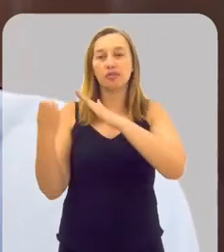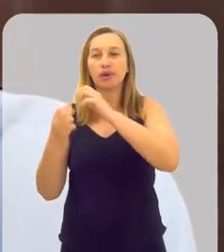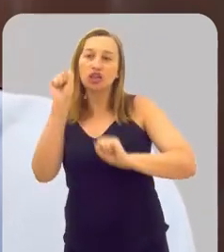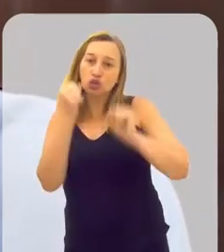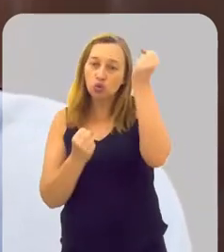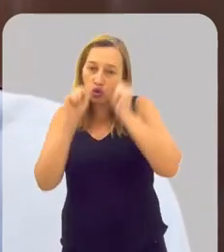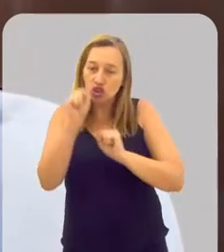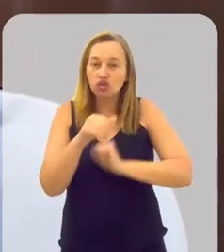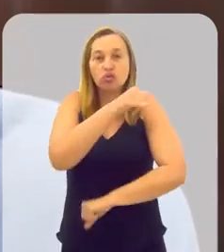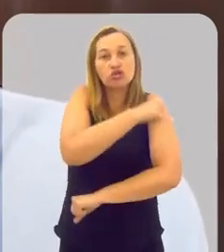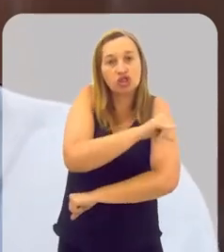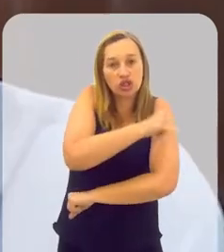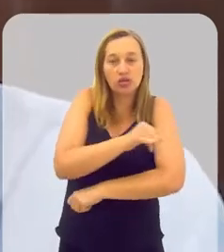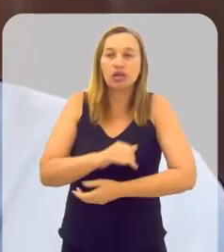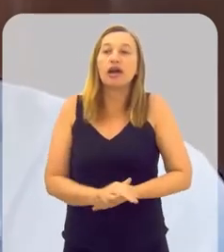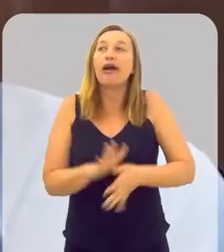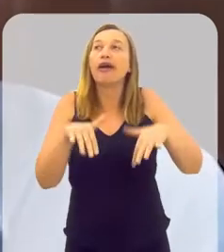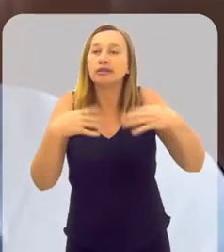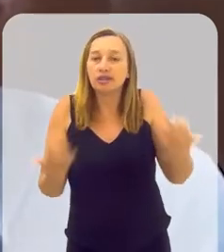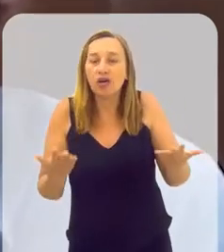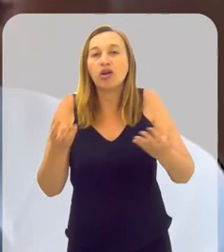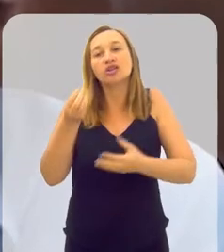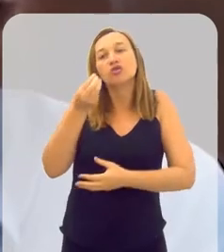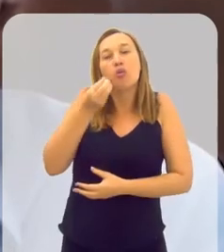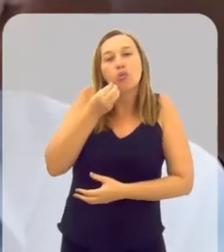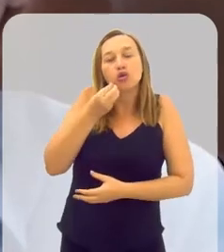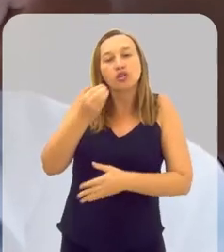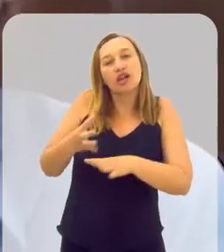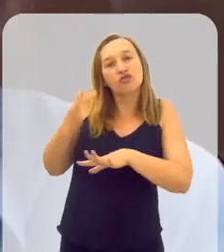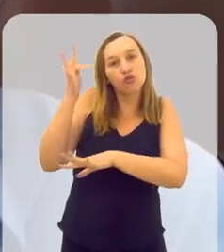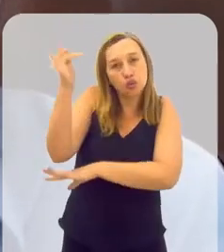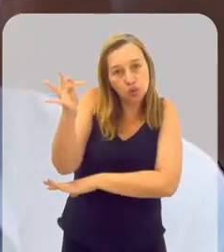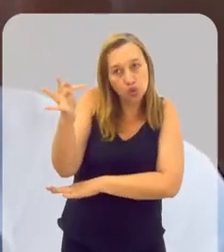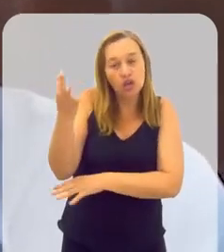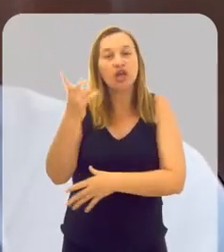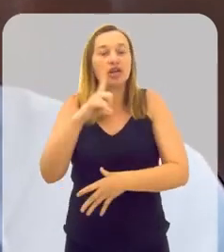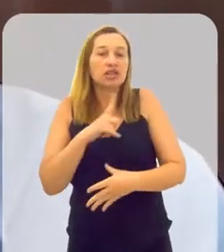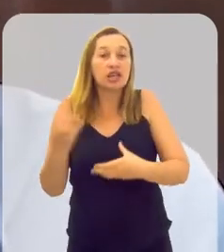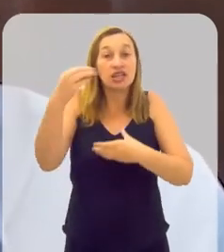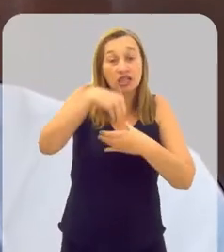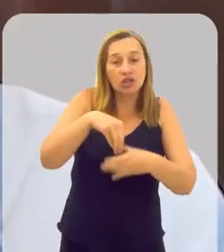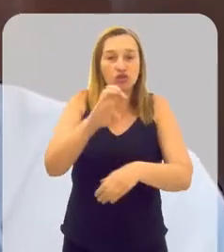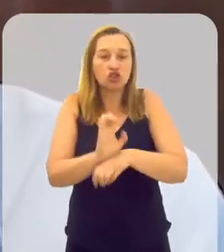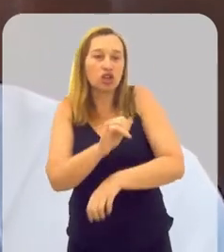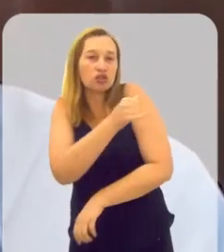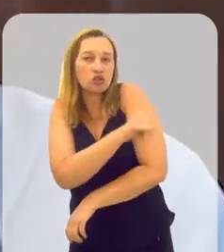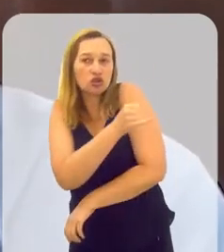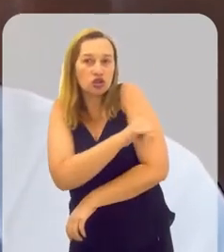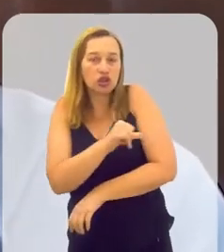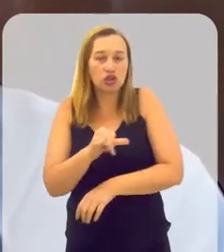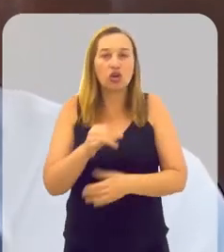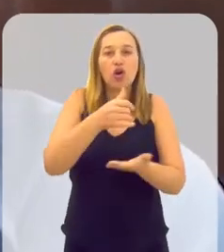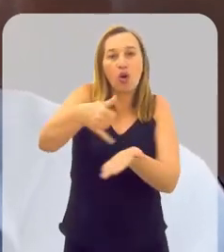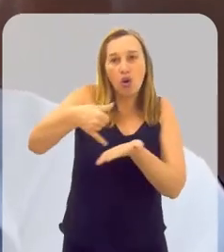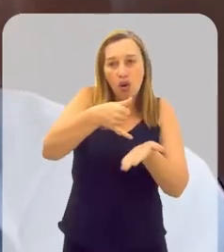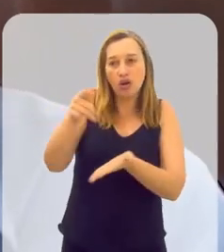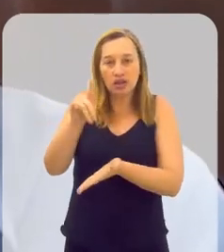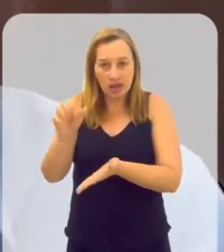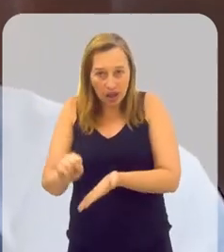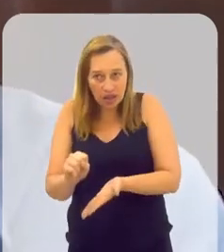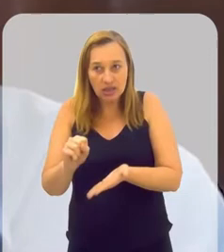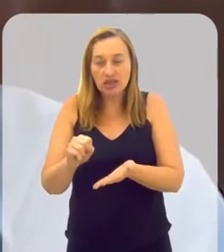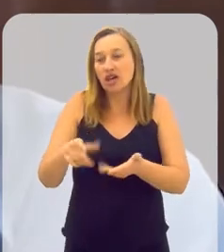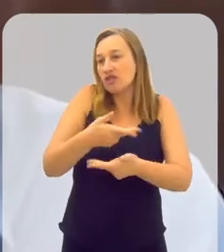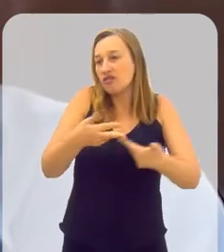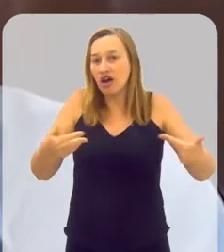a indústria do Rio de Janeiro. Então, além das oportunidades futuras que a gente tem dentro do estado do Rio de Janeiro com produção de energia eólica